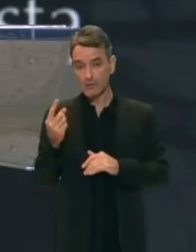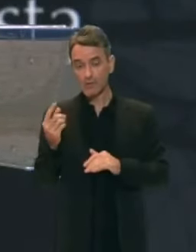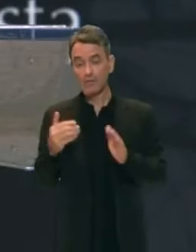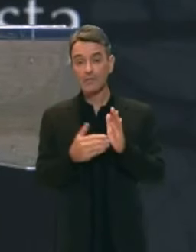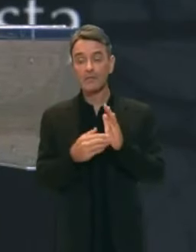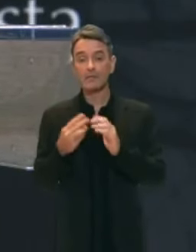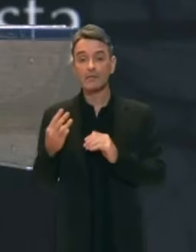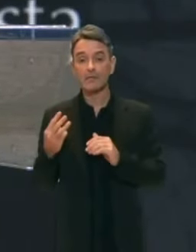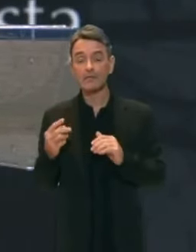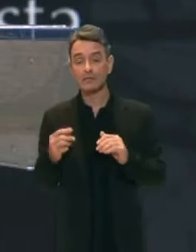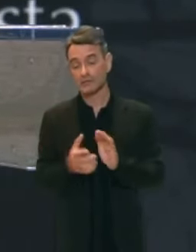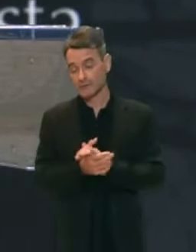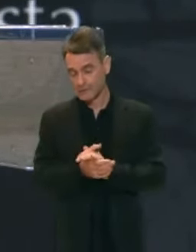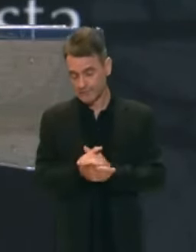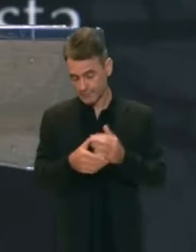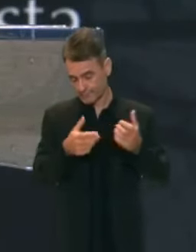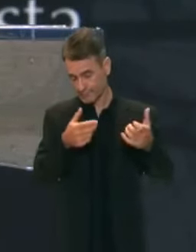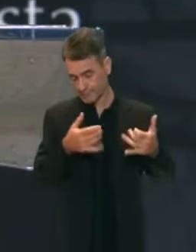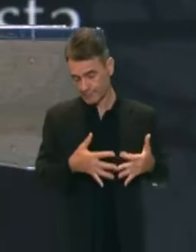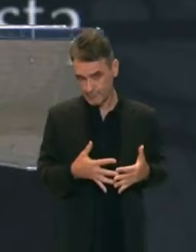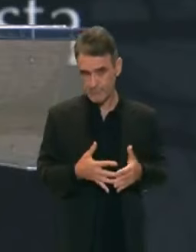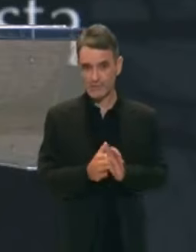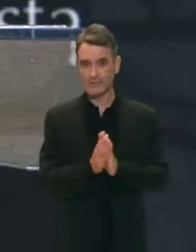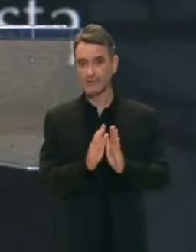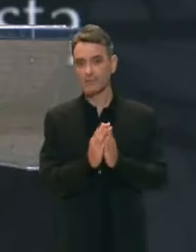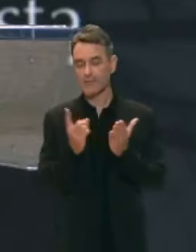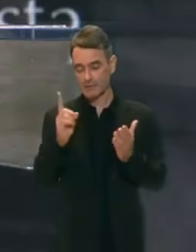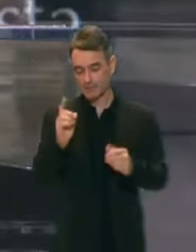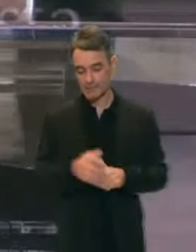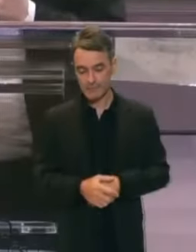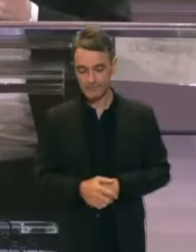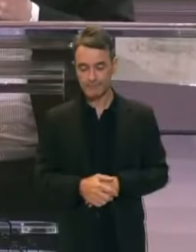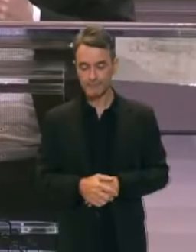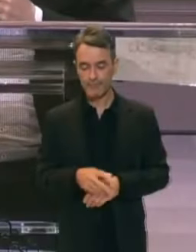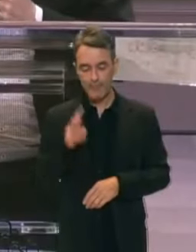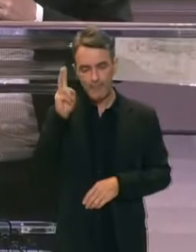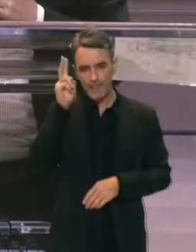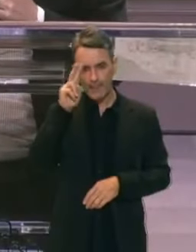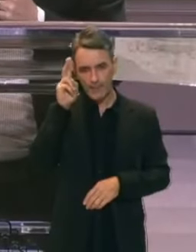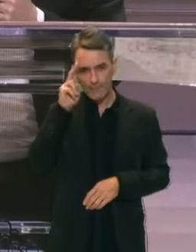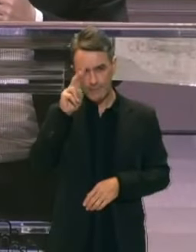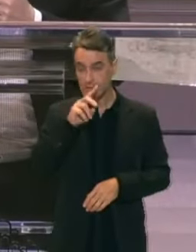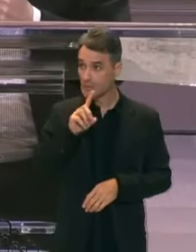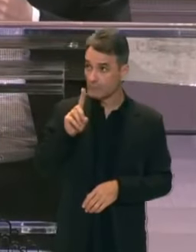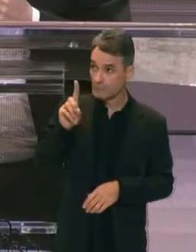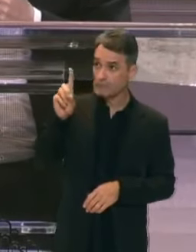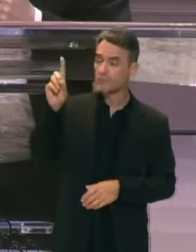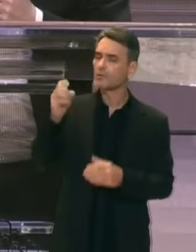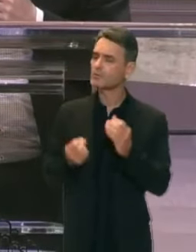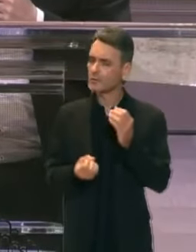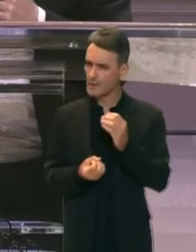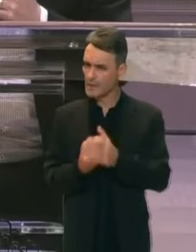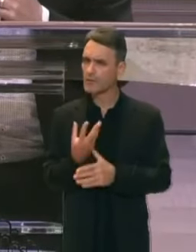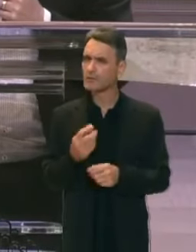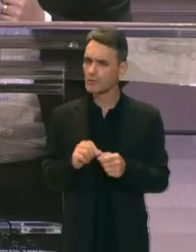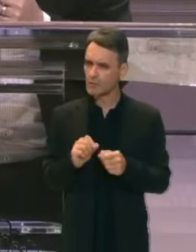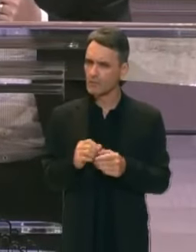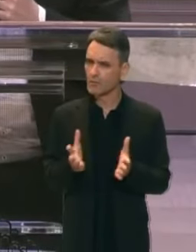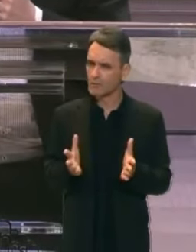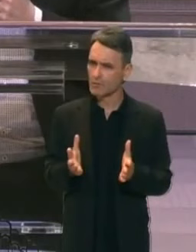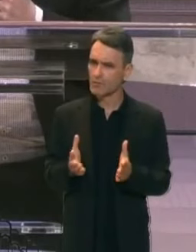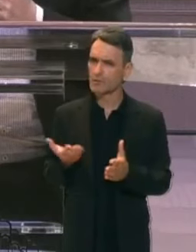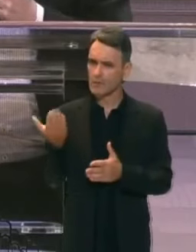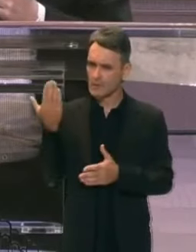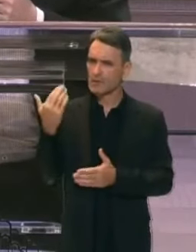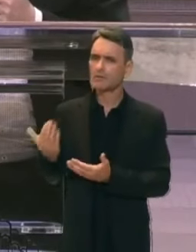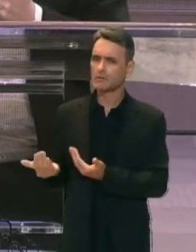e 14, que diz assim a palavra de Deus: Lembre-se do seu Criador nos dias da sua